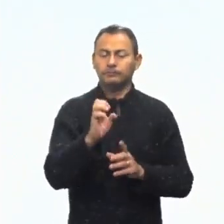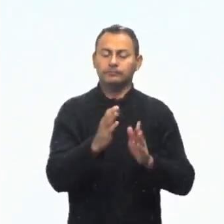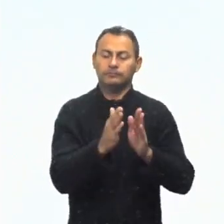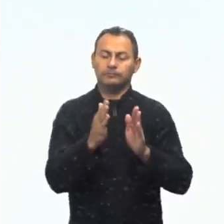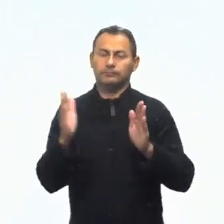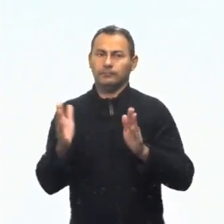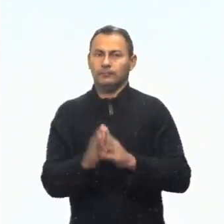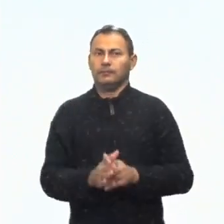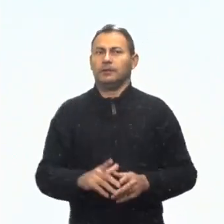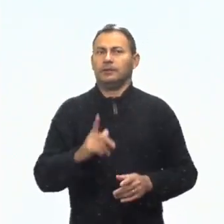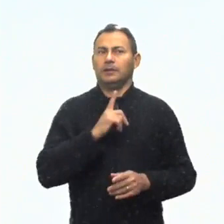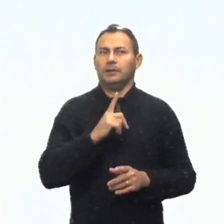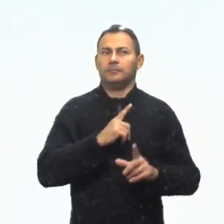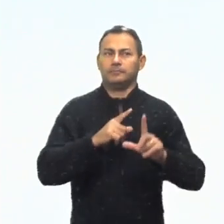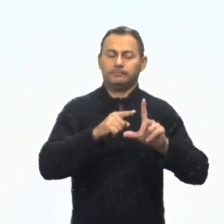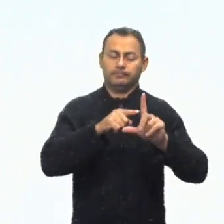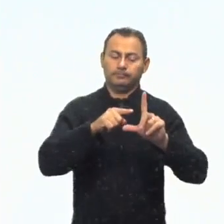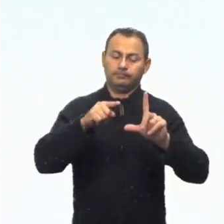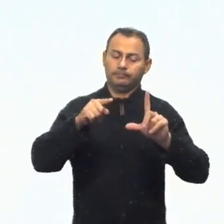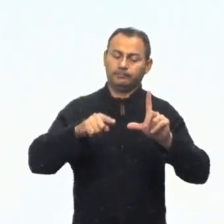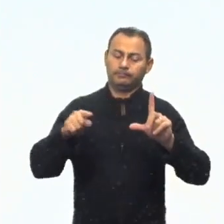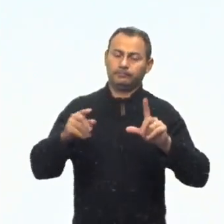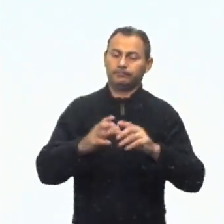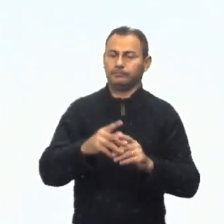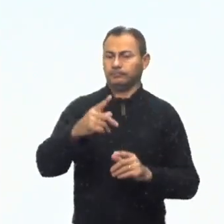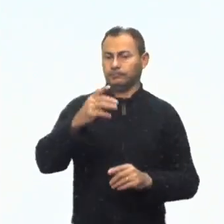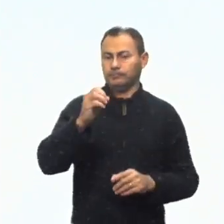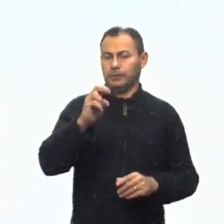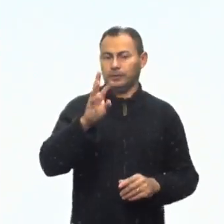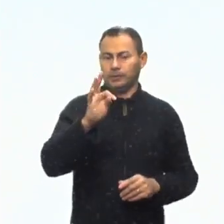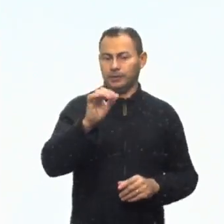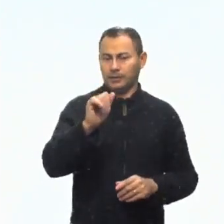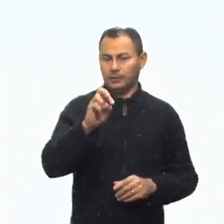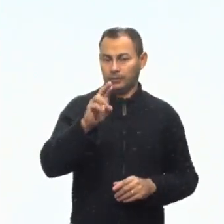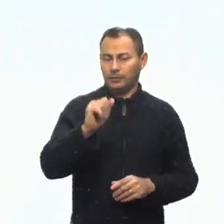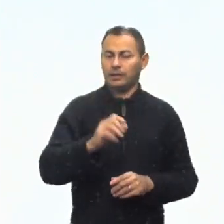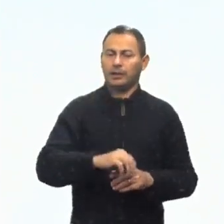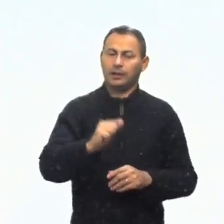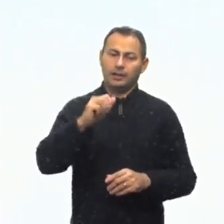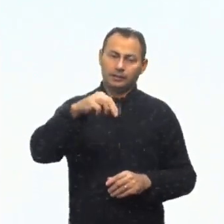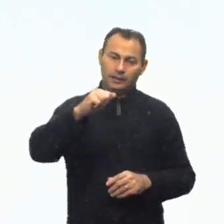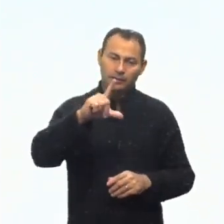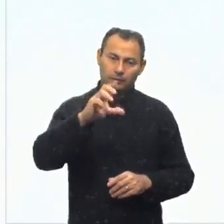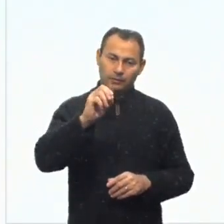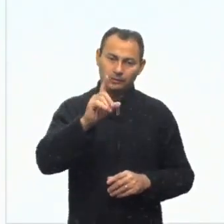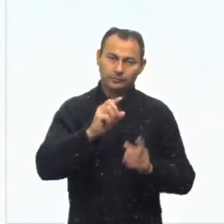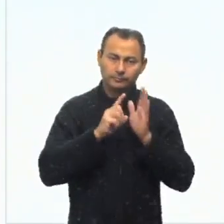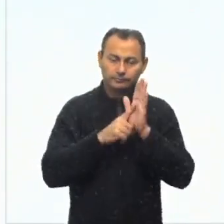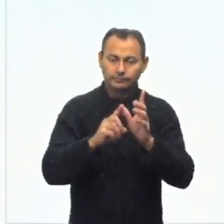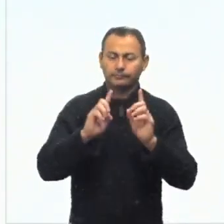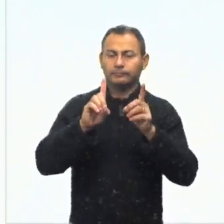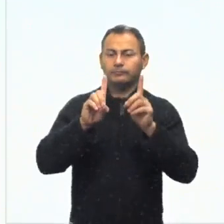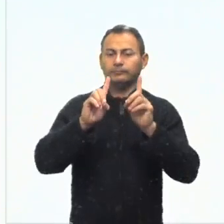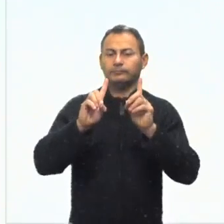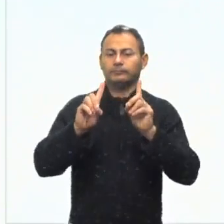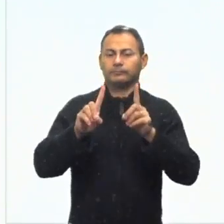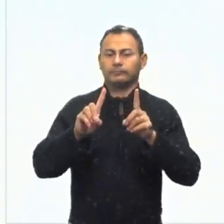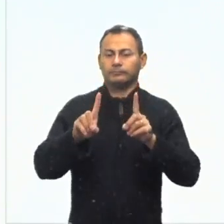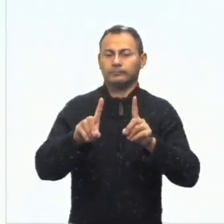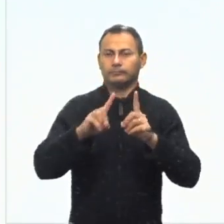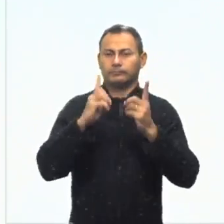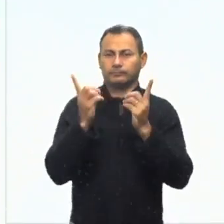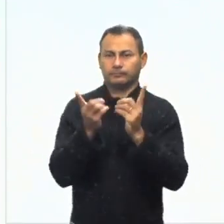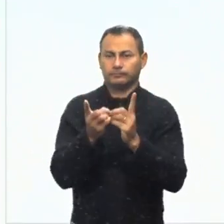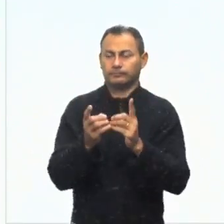Então, você tem essa modulação, onde a portadora é analógica e a informação é digital. E tem também o caso que é tudo